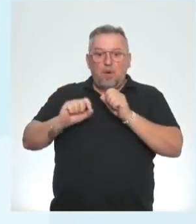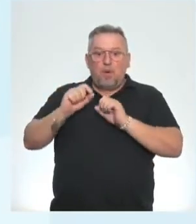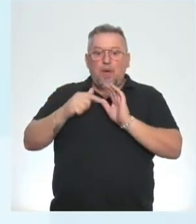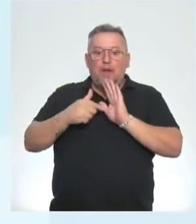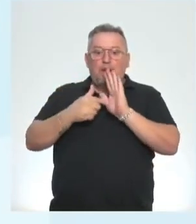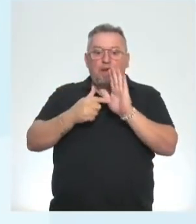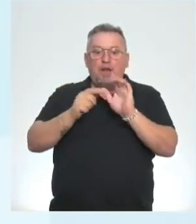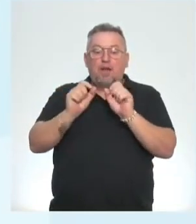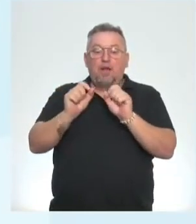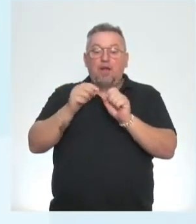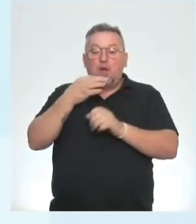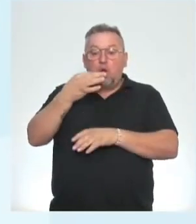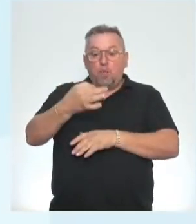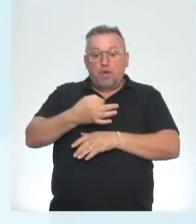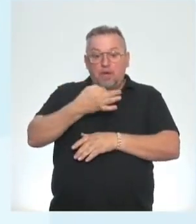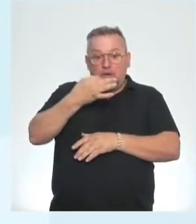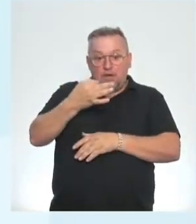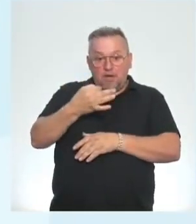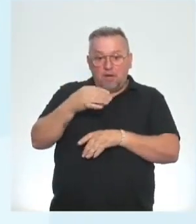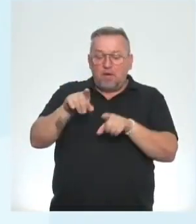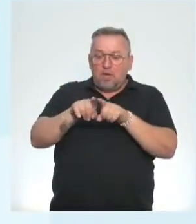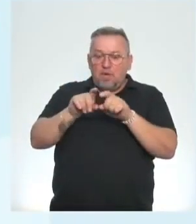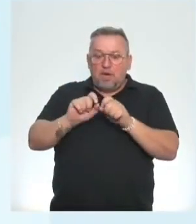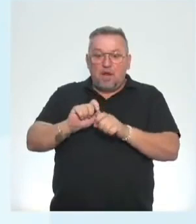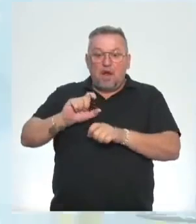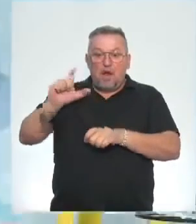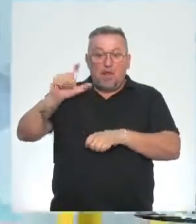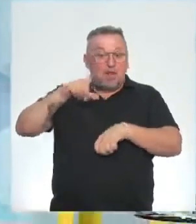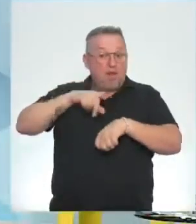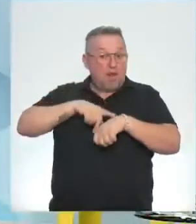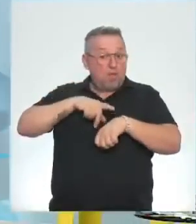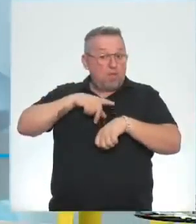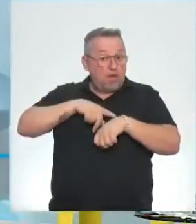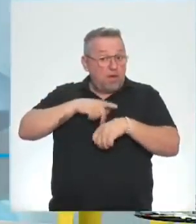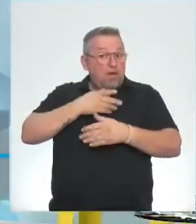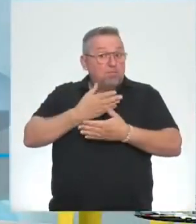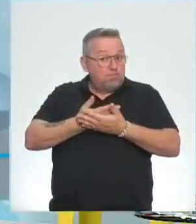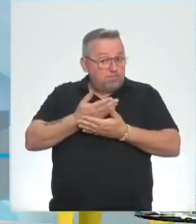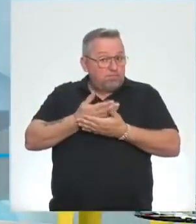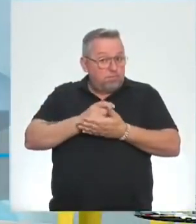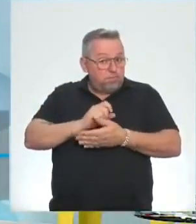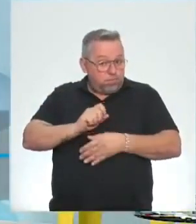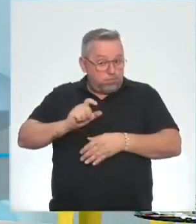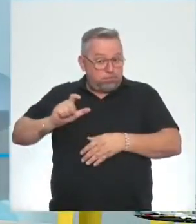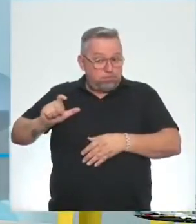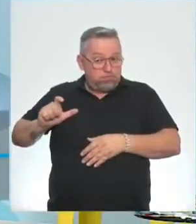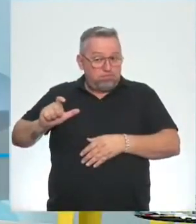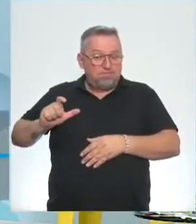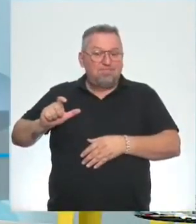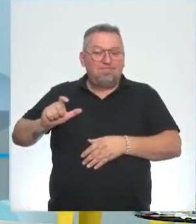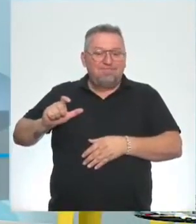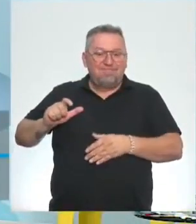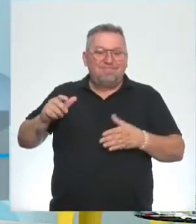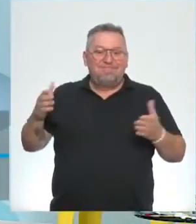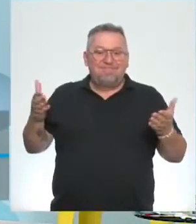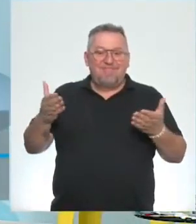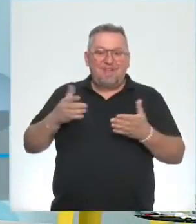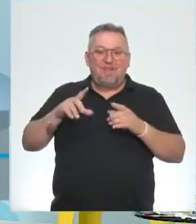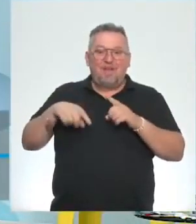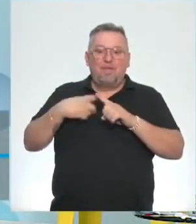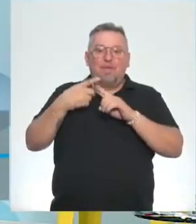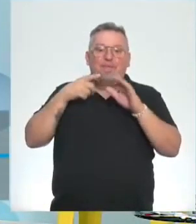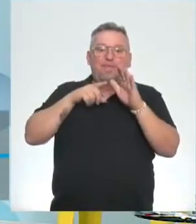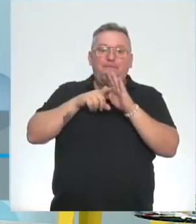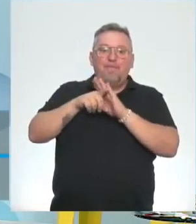essa parte, da possibilidade, é uma sugestão que se aumente o tempo das aulas, né? Então, agora mais